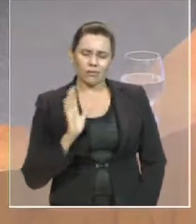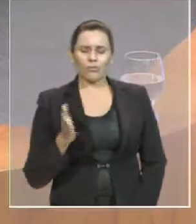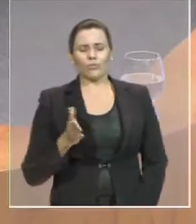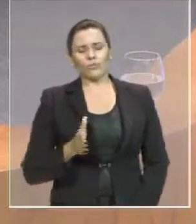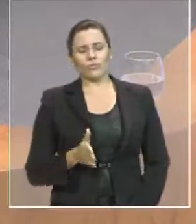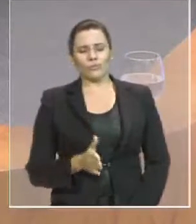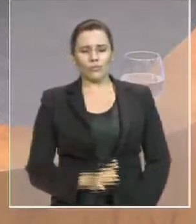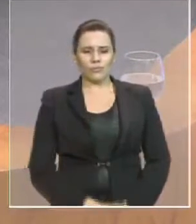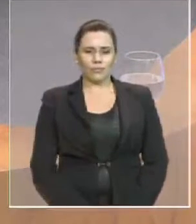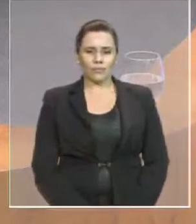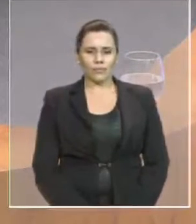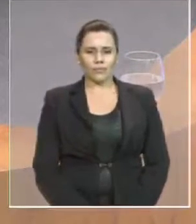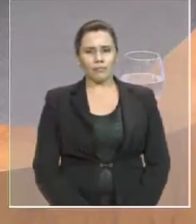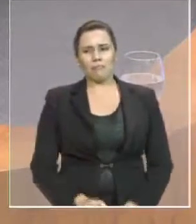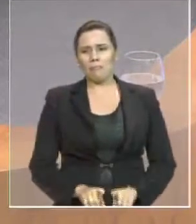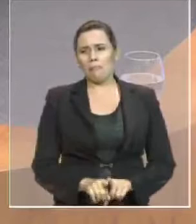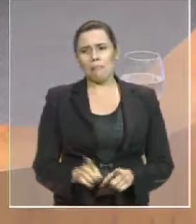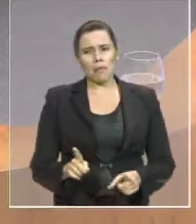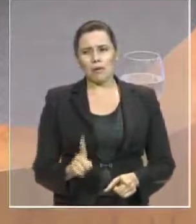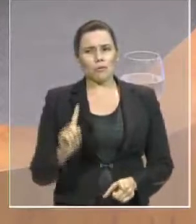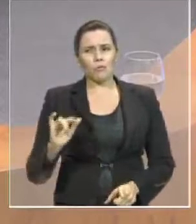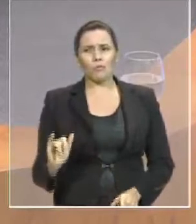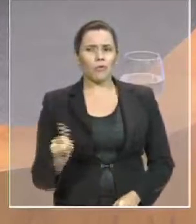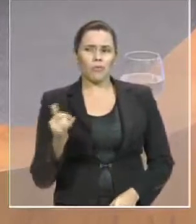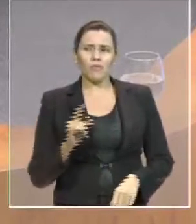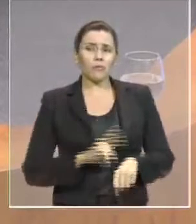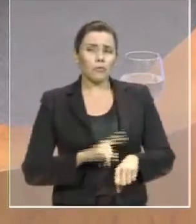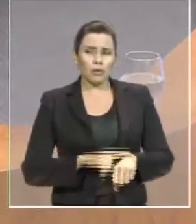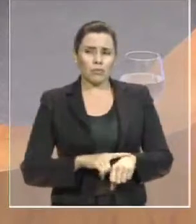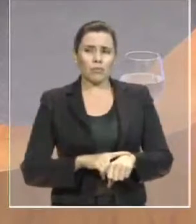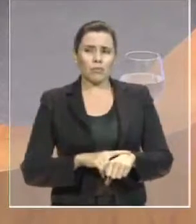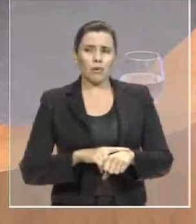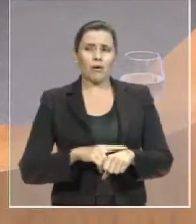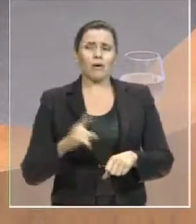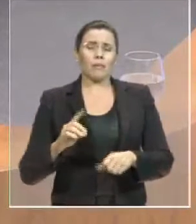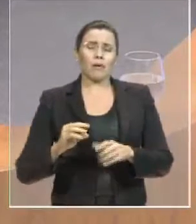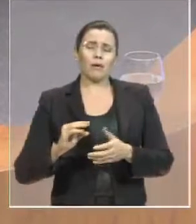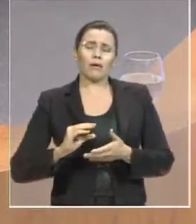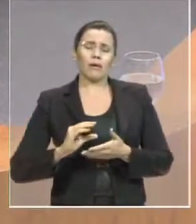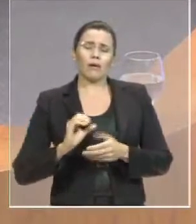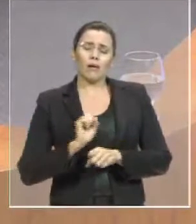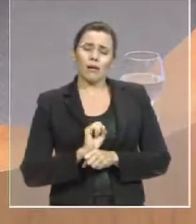nada disso foi feito pelo município. E aí se aproxima uma eleição.